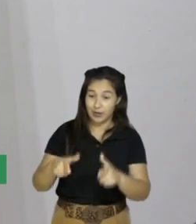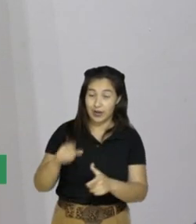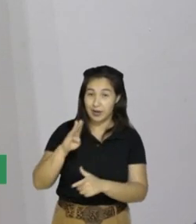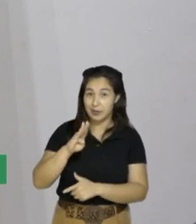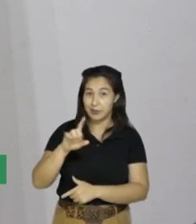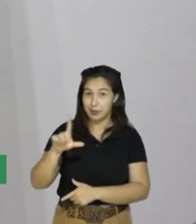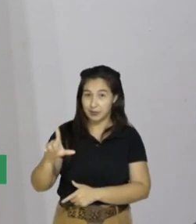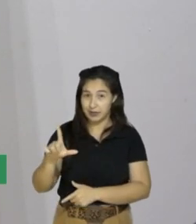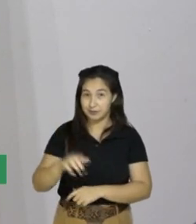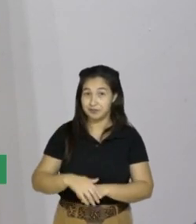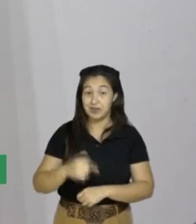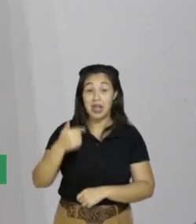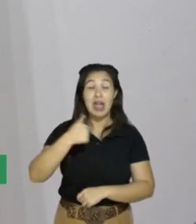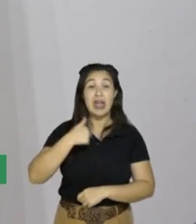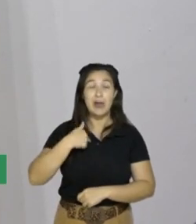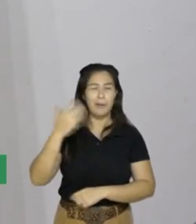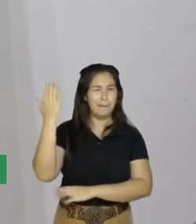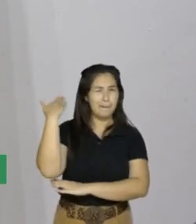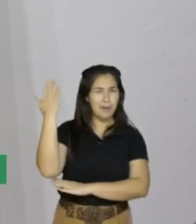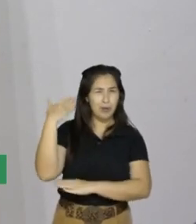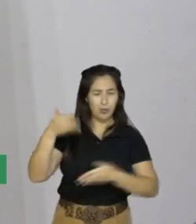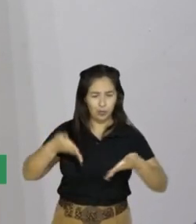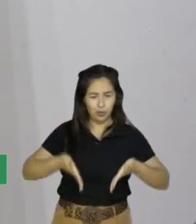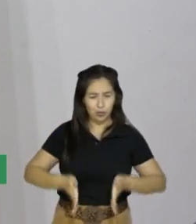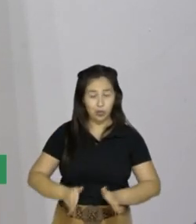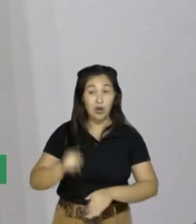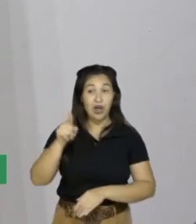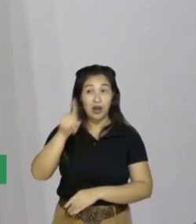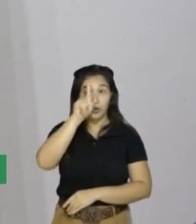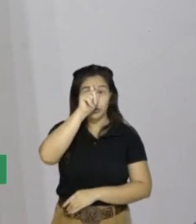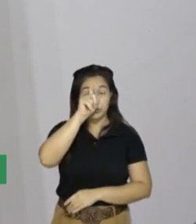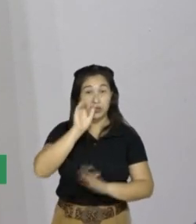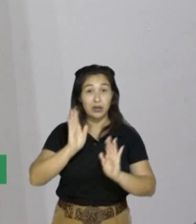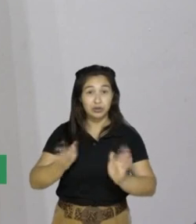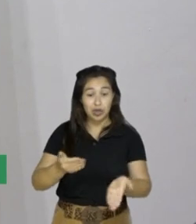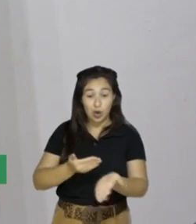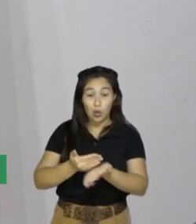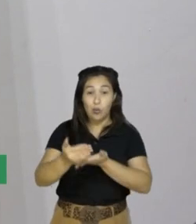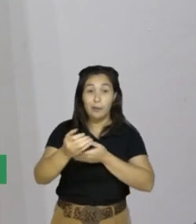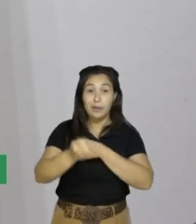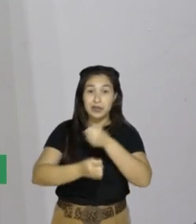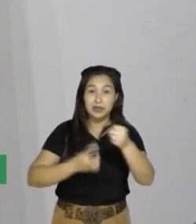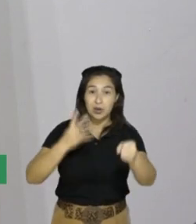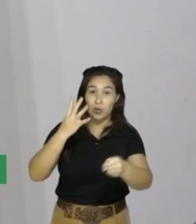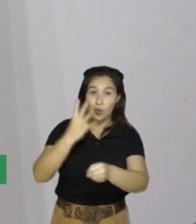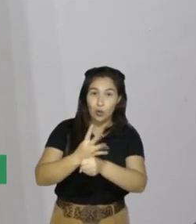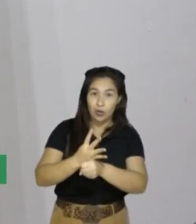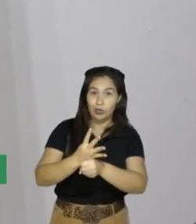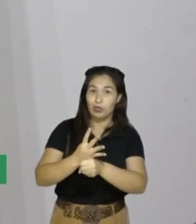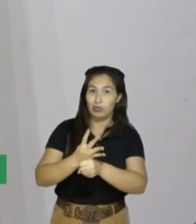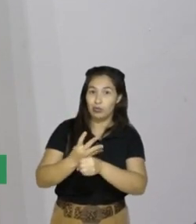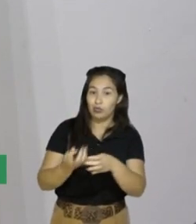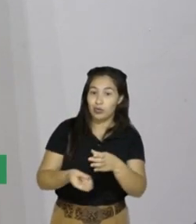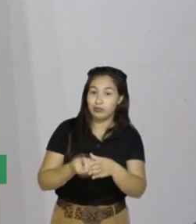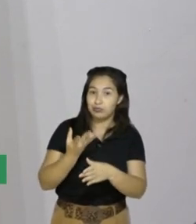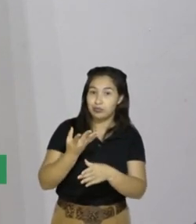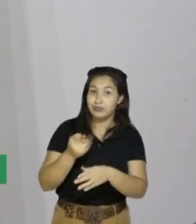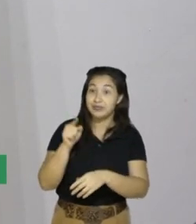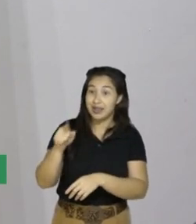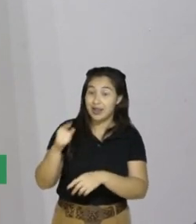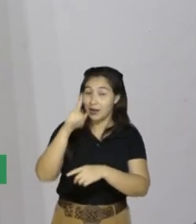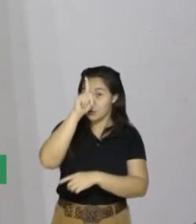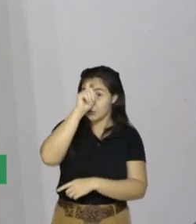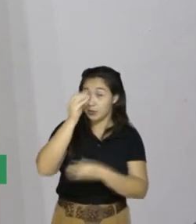quando eu nasci este hospital tinha quatro anos de funcionamento o hospital misericórdia